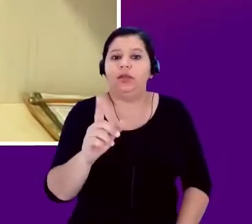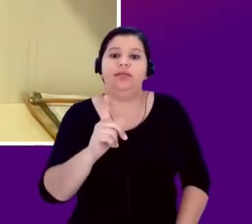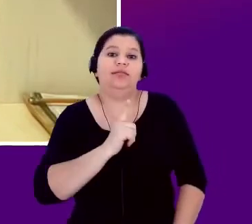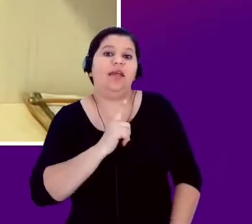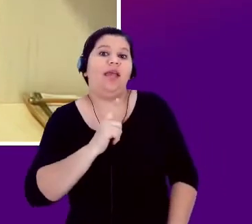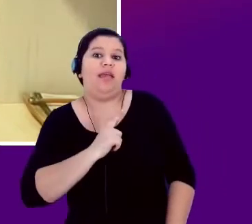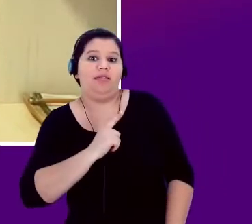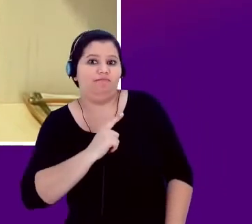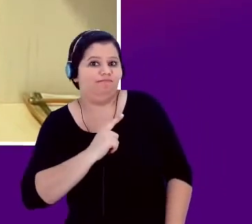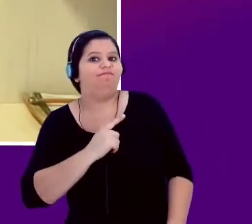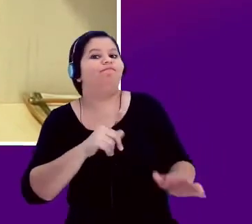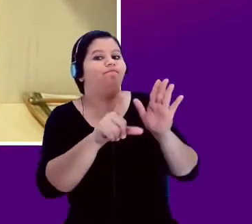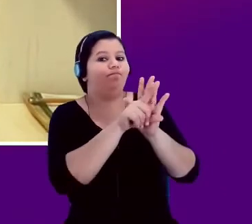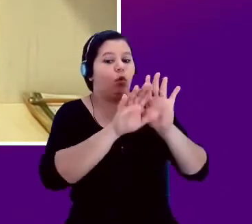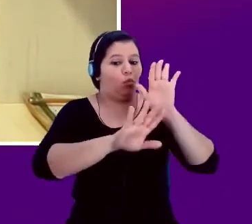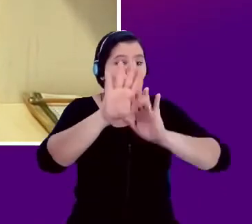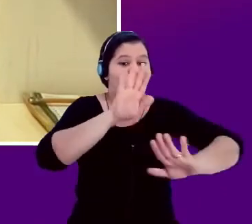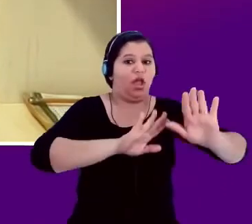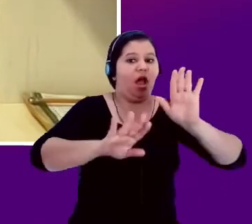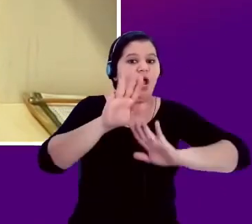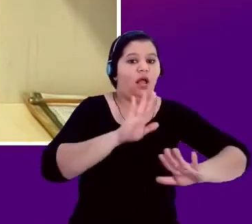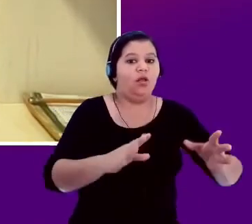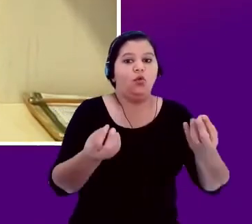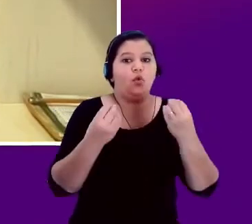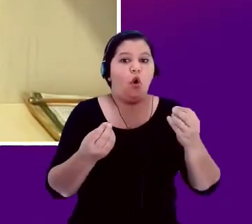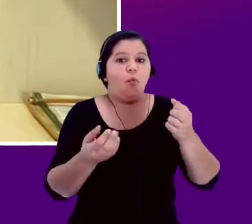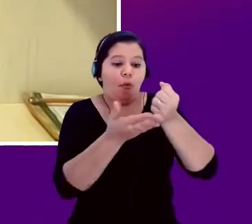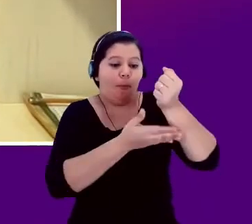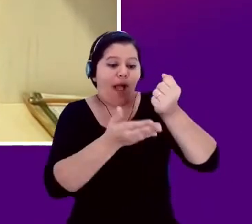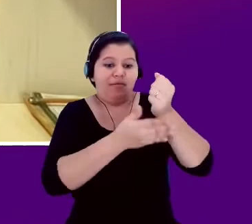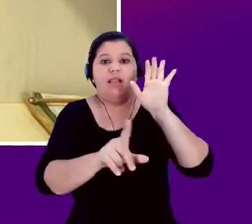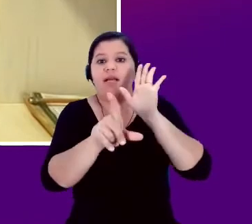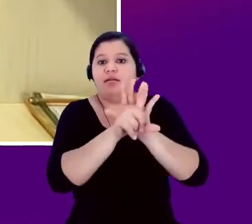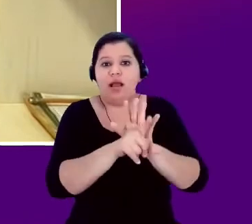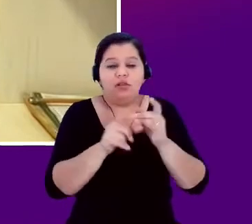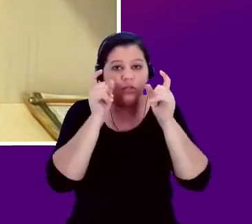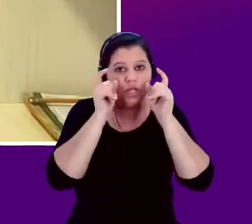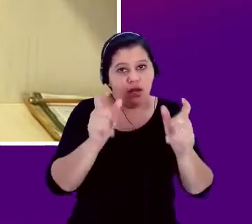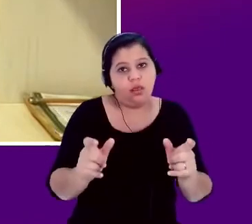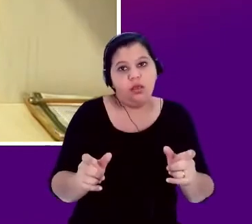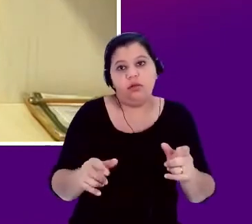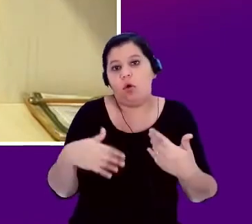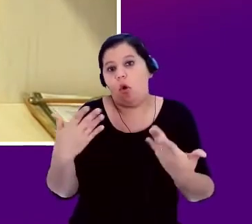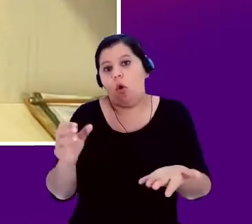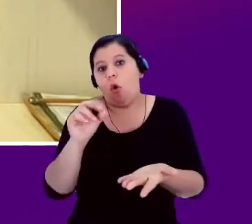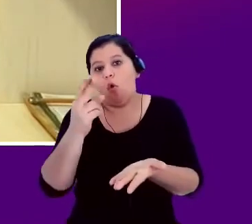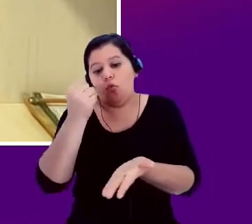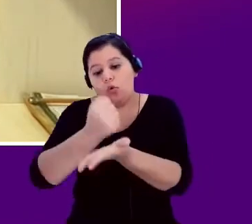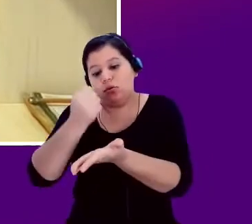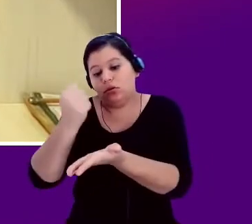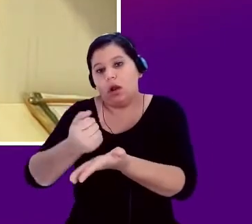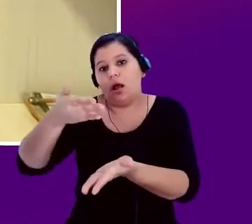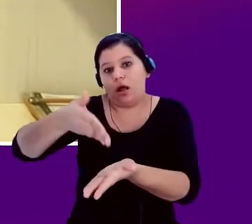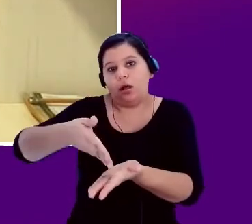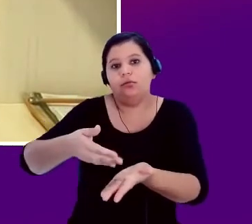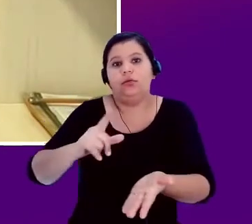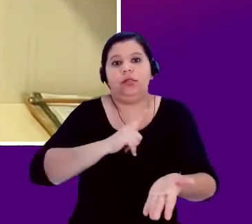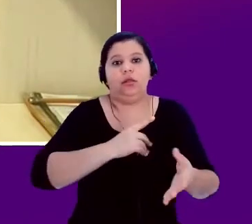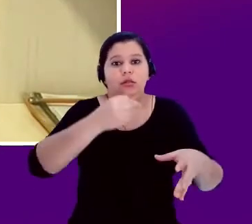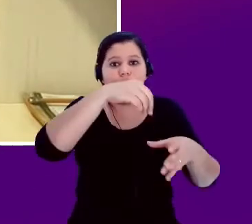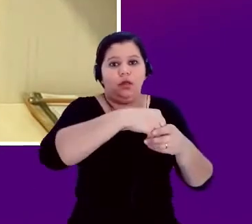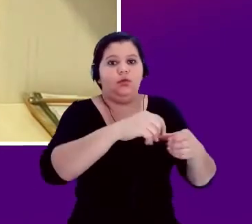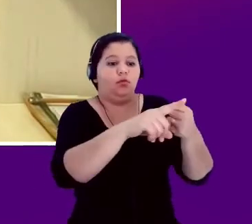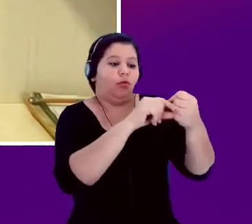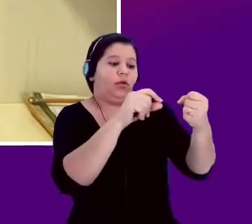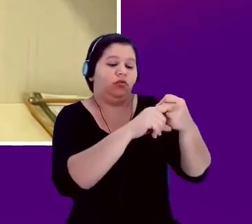Não é possível pensar em bases legais como legítimo interesse ou execução de contrato, né, que são bases legais que existem lá no artigo 7º,